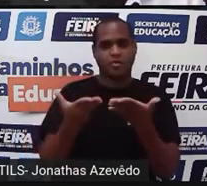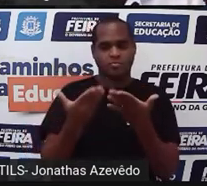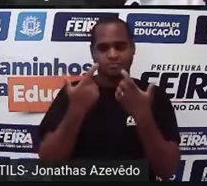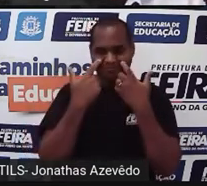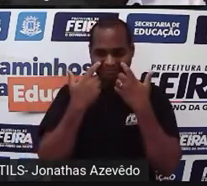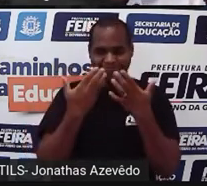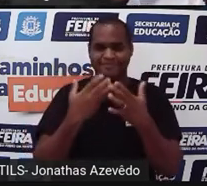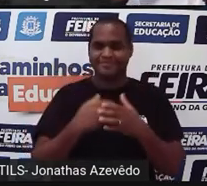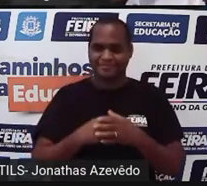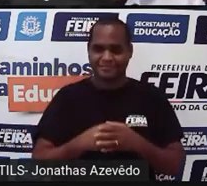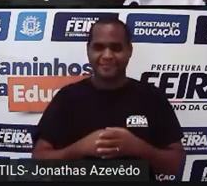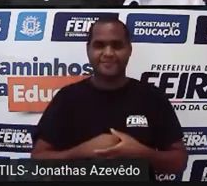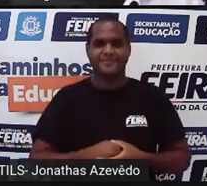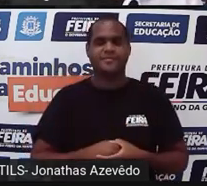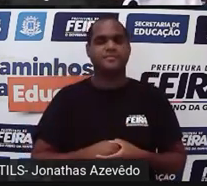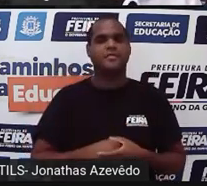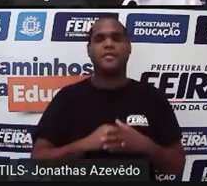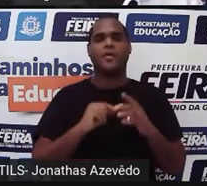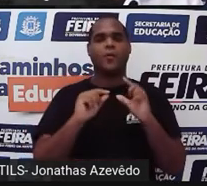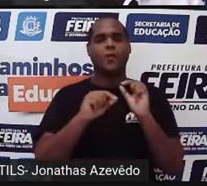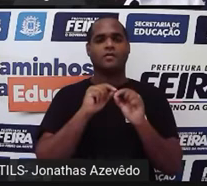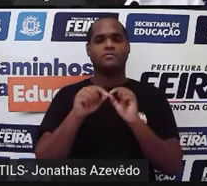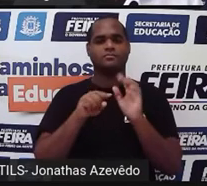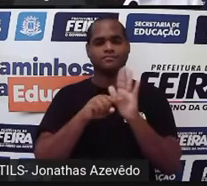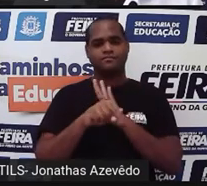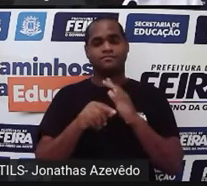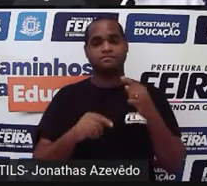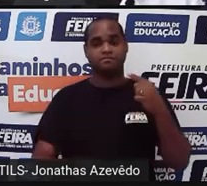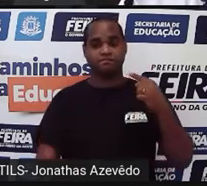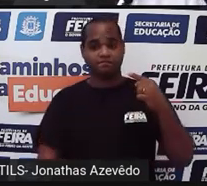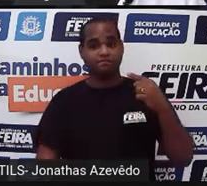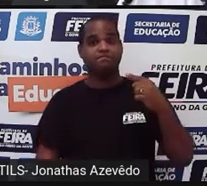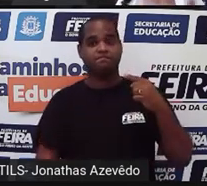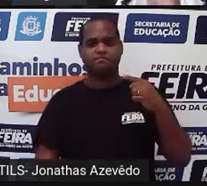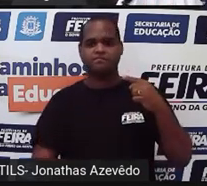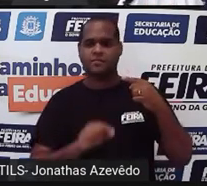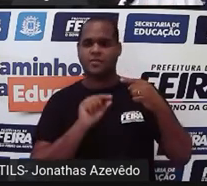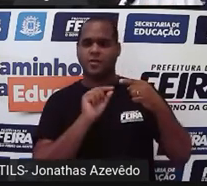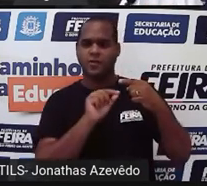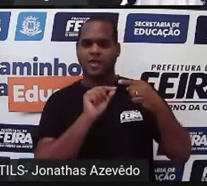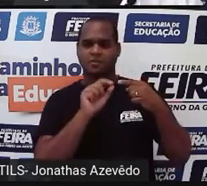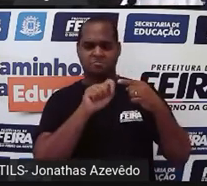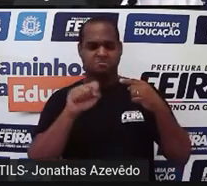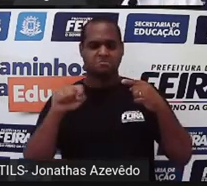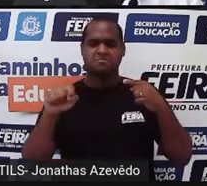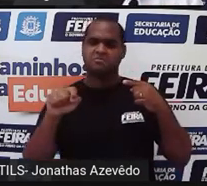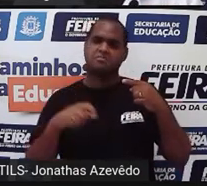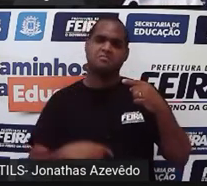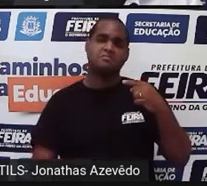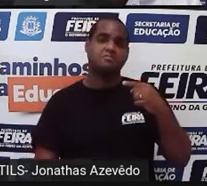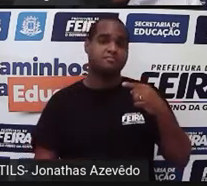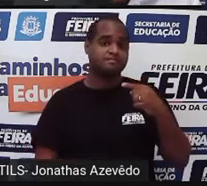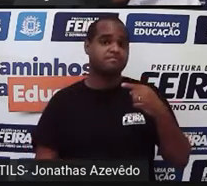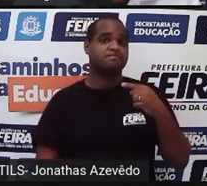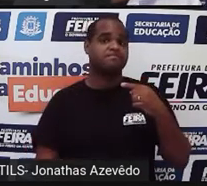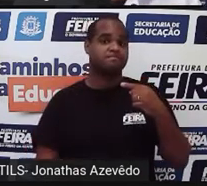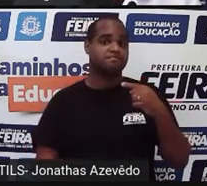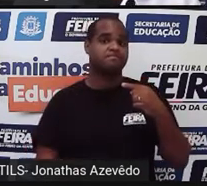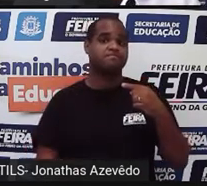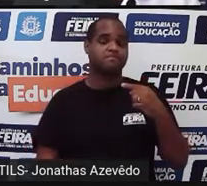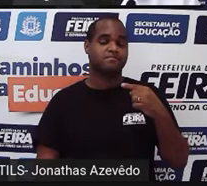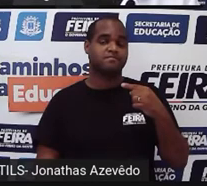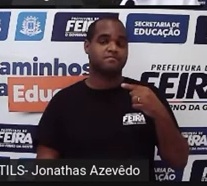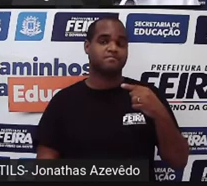ver aqui, tá? Quais são as perguntas? Primeiro, do que se trata essas anotações?